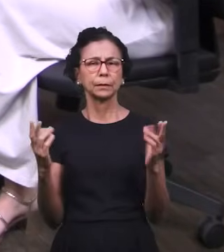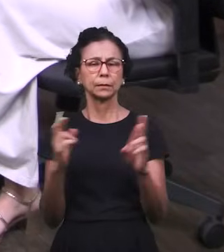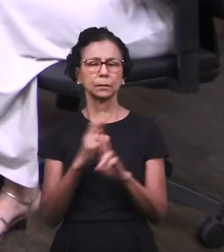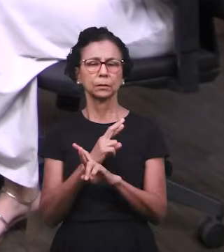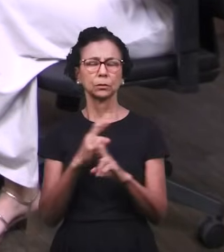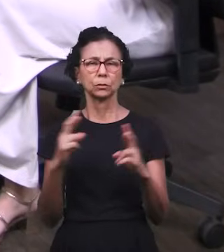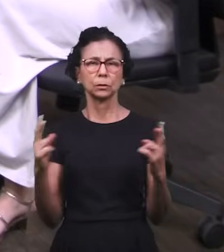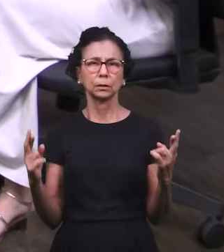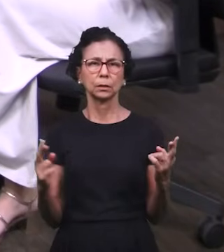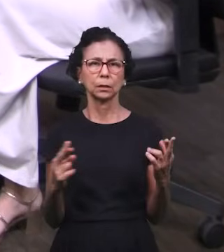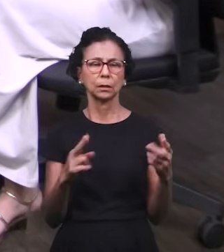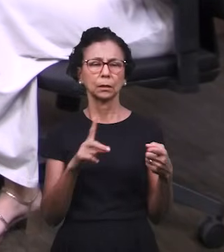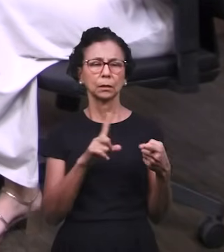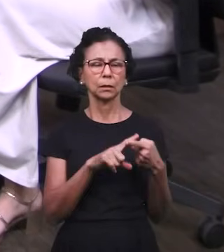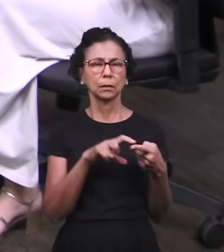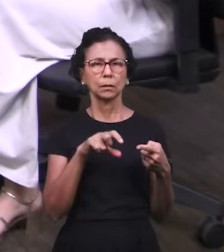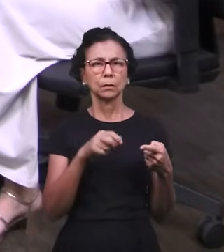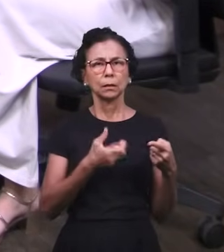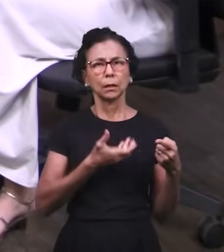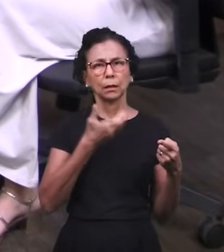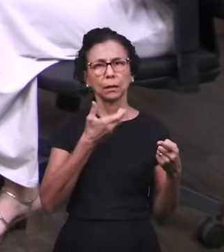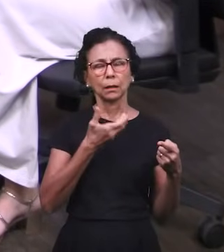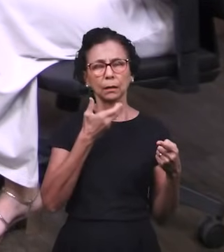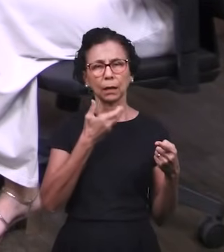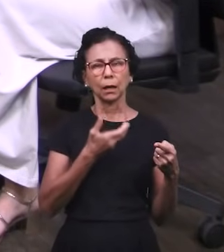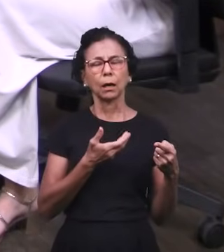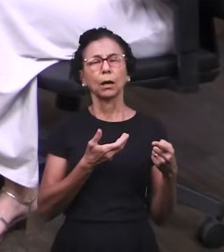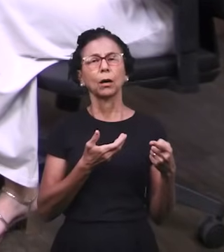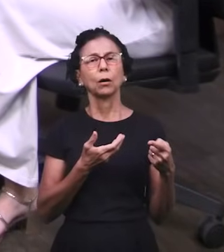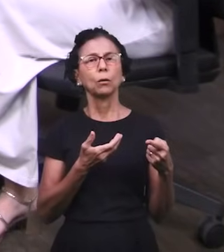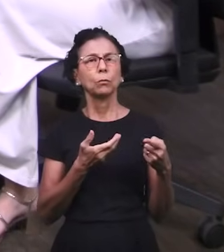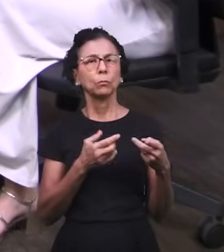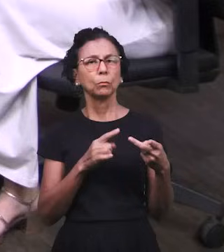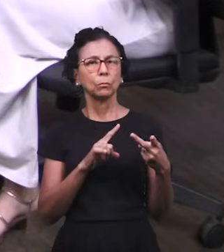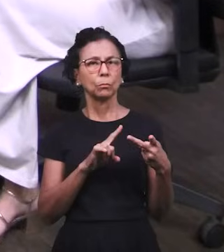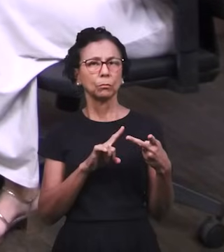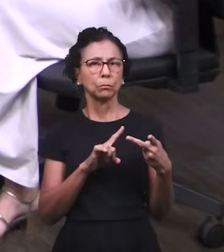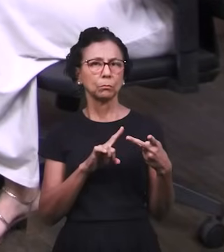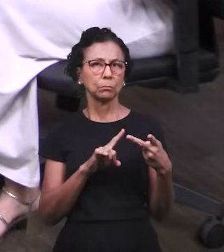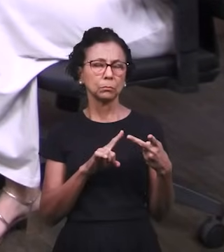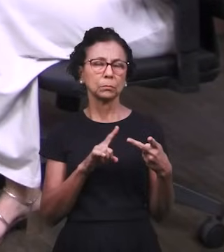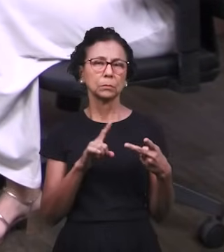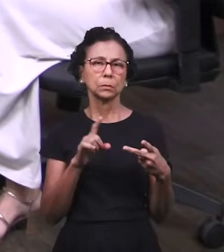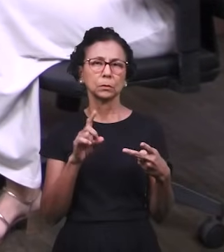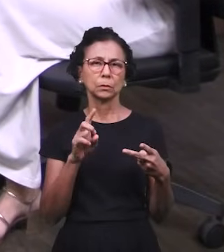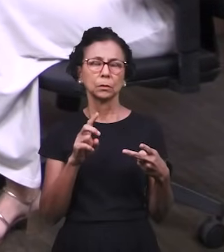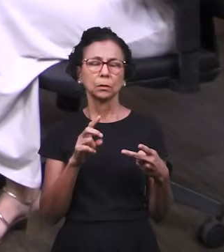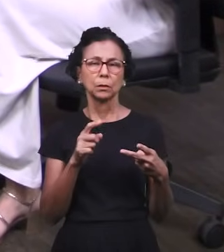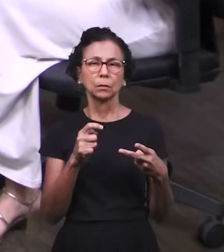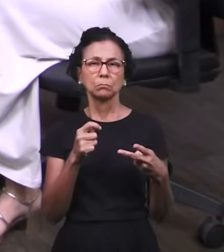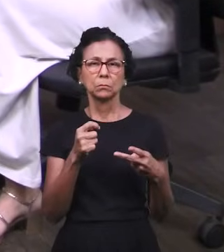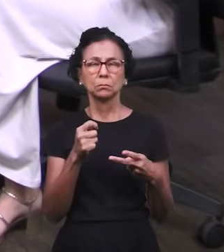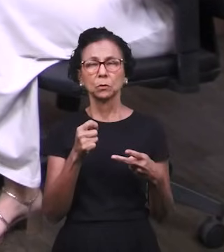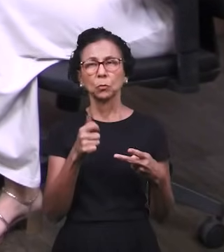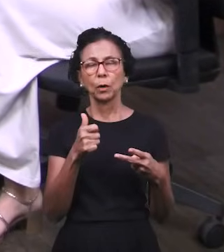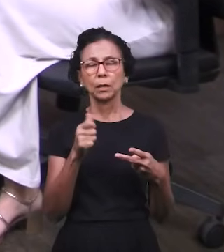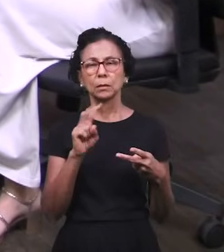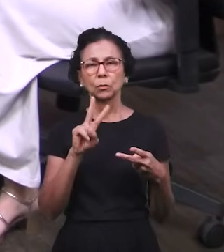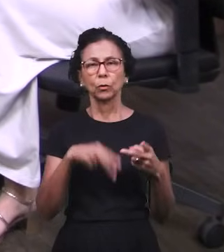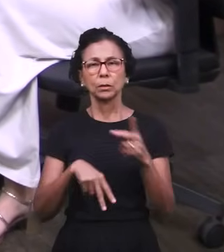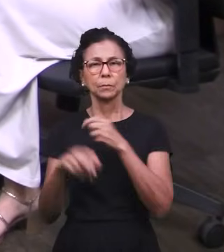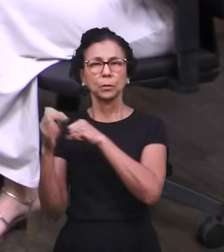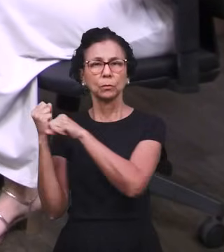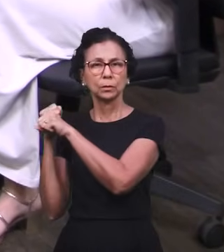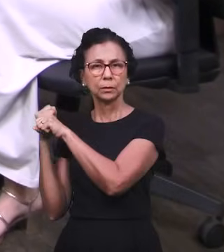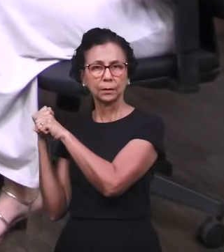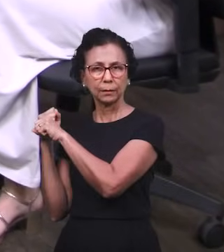atrás, e o arrebatamento da igreja, que é o momento que se aproxima, que nós estamos anunciando, inclusive repercutindo o